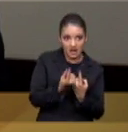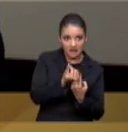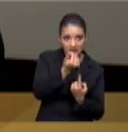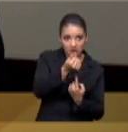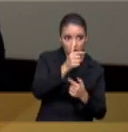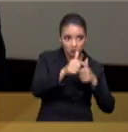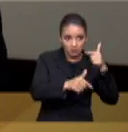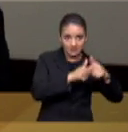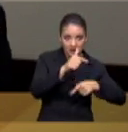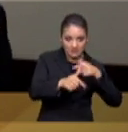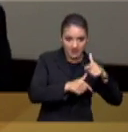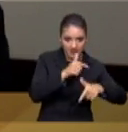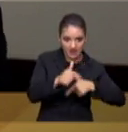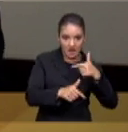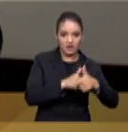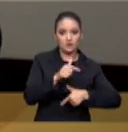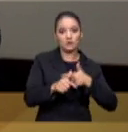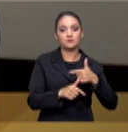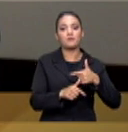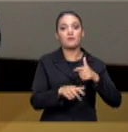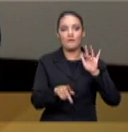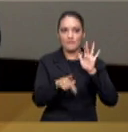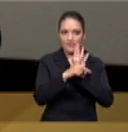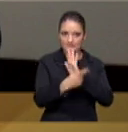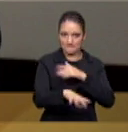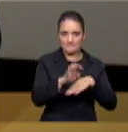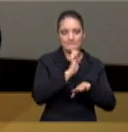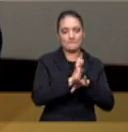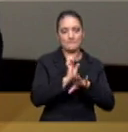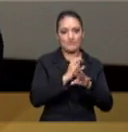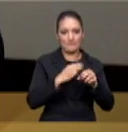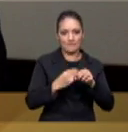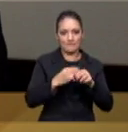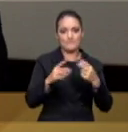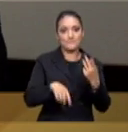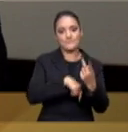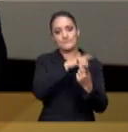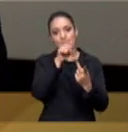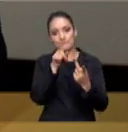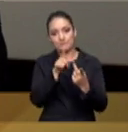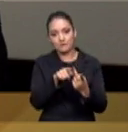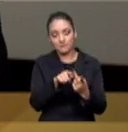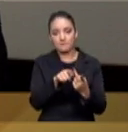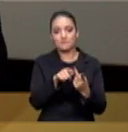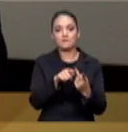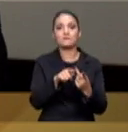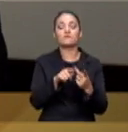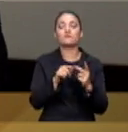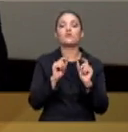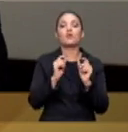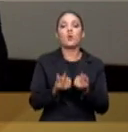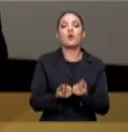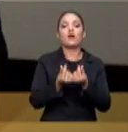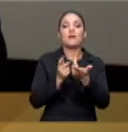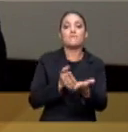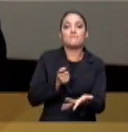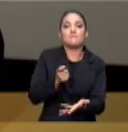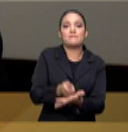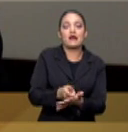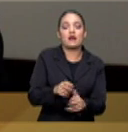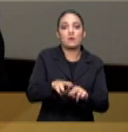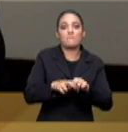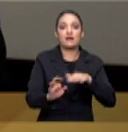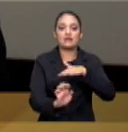trabalho, pertencer aos estados e municípios, rendimentos pagos pelas